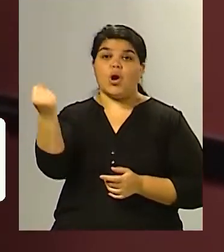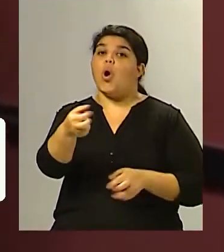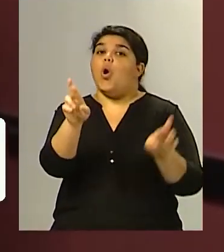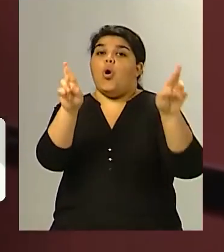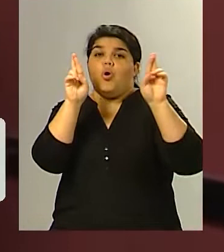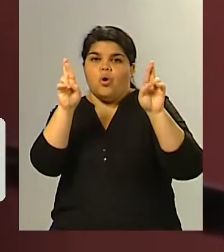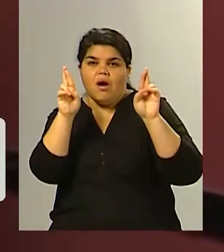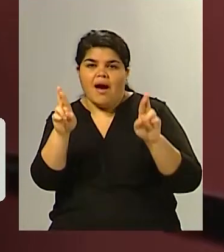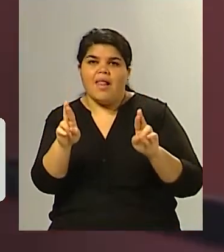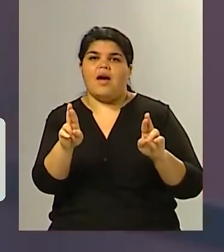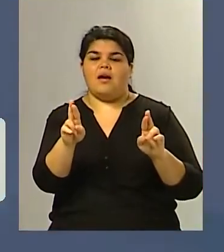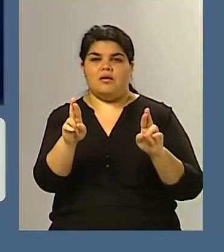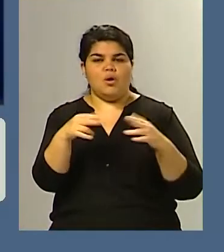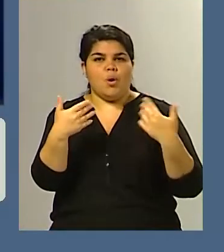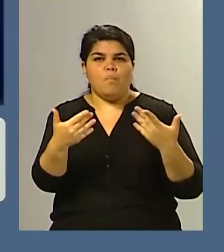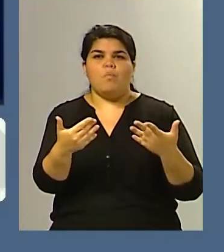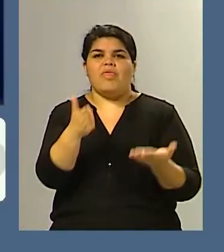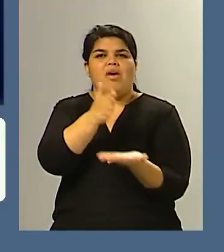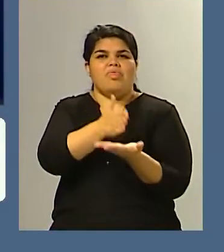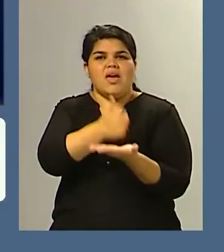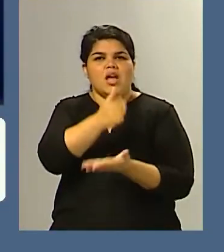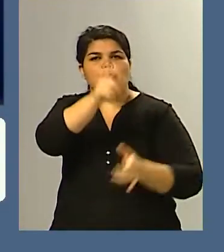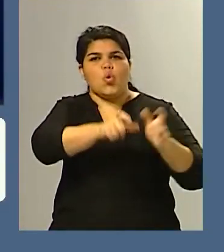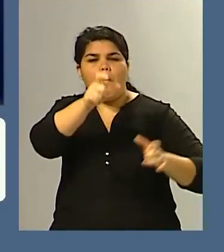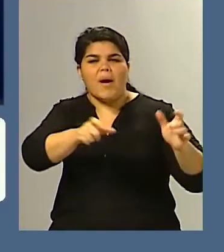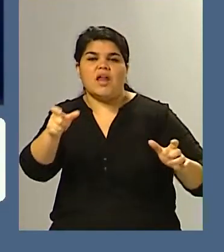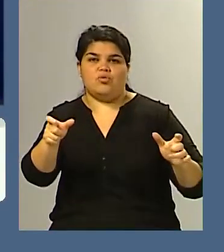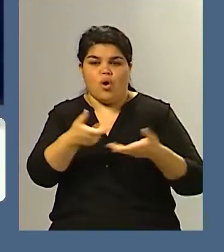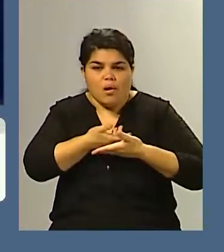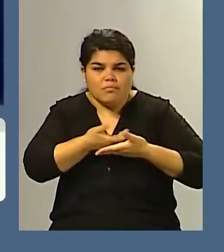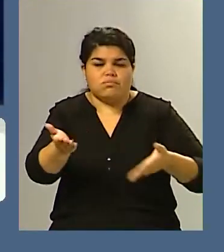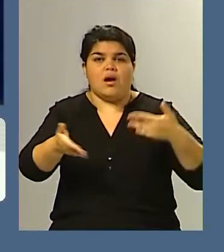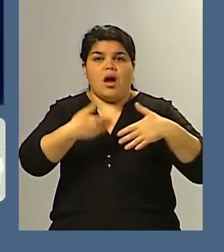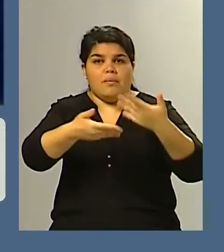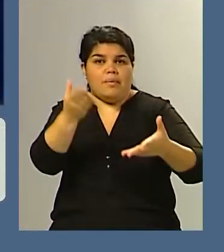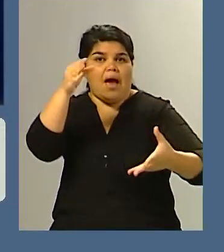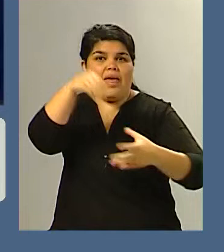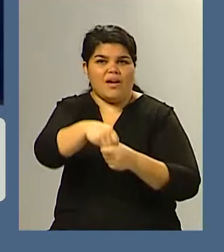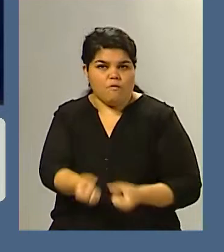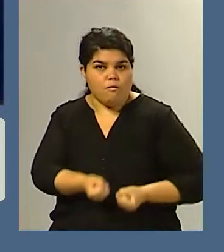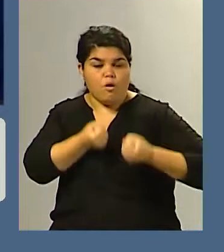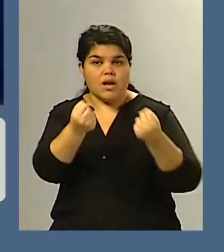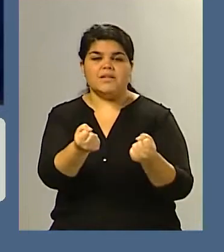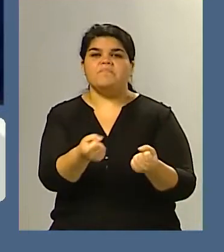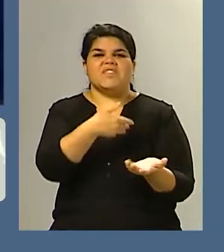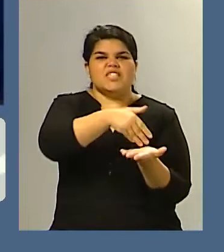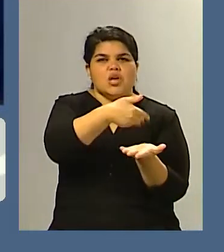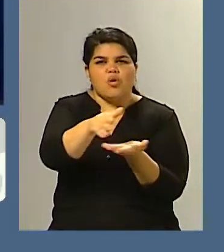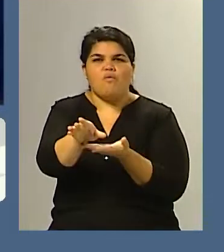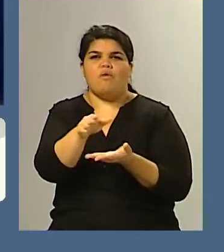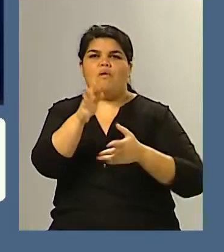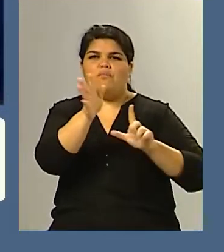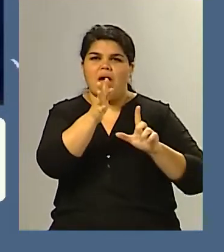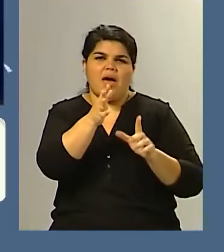que essa xenofobia e que esses discursos de ódio puedan seguir crescendo dentro do país. Eu creio